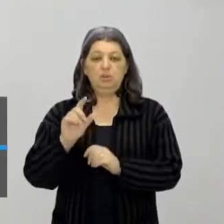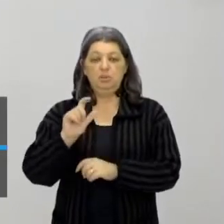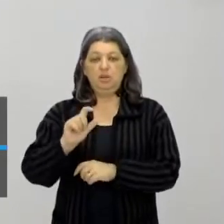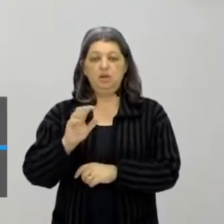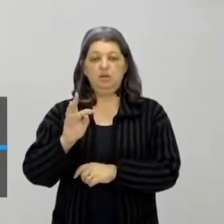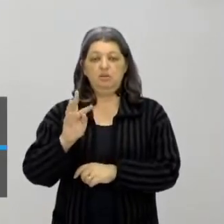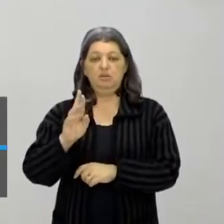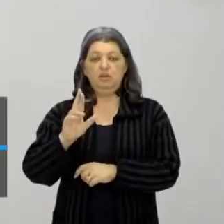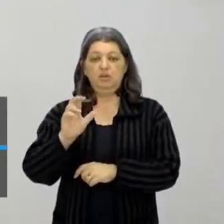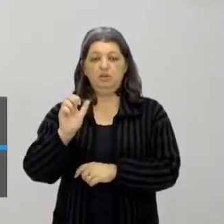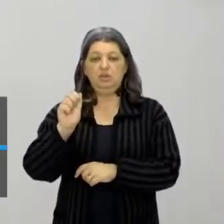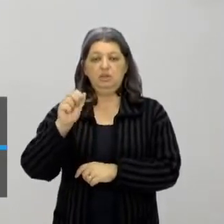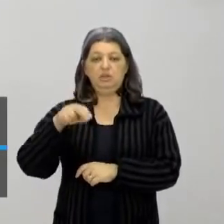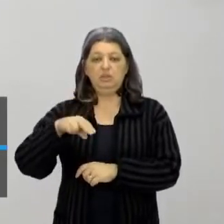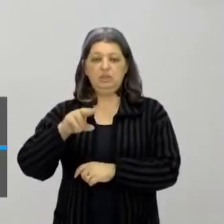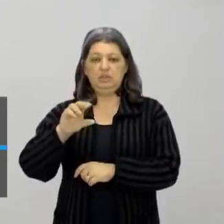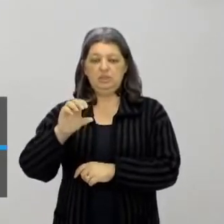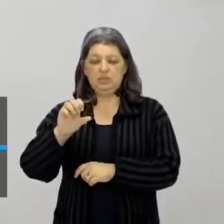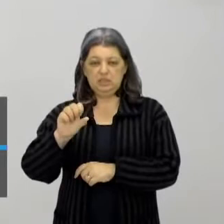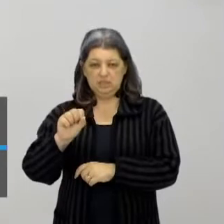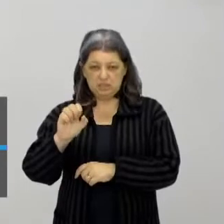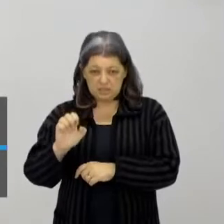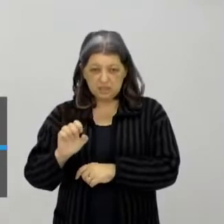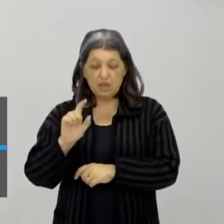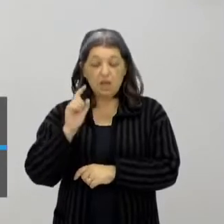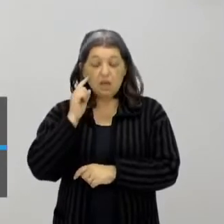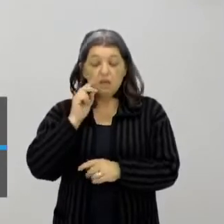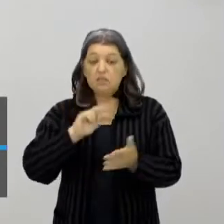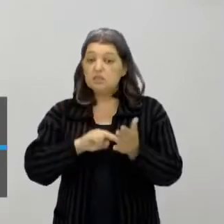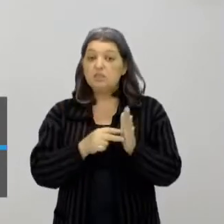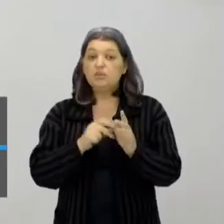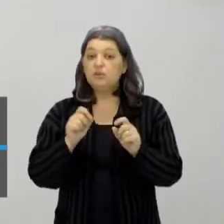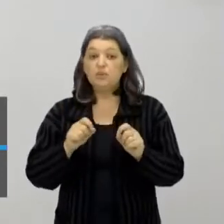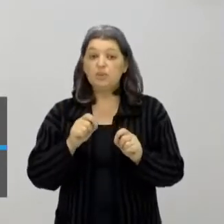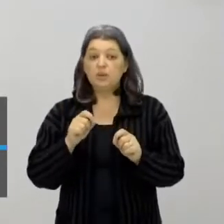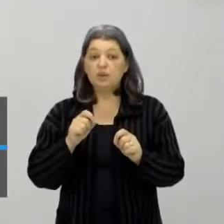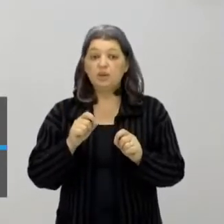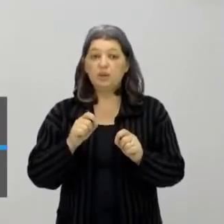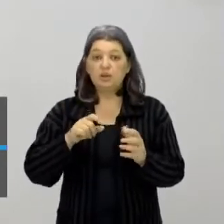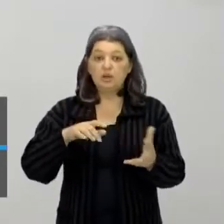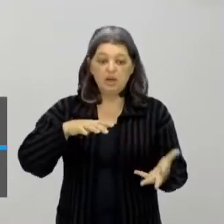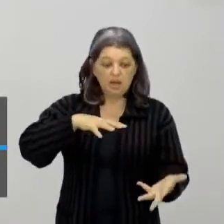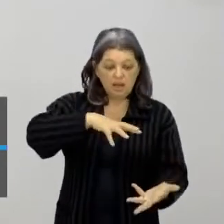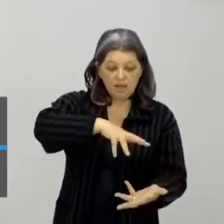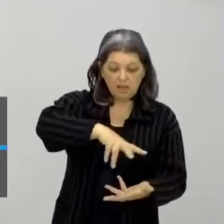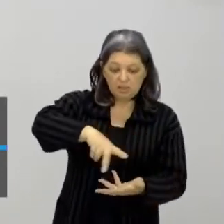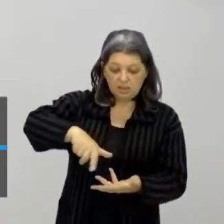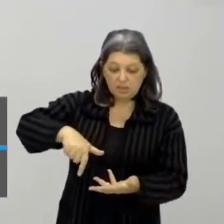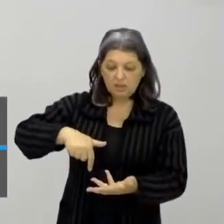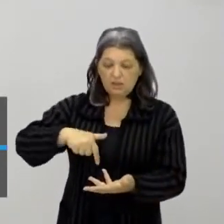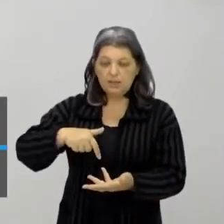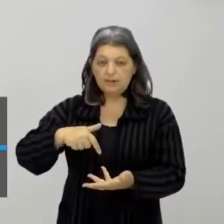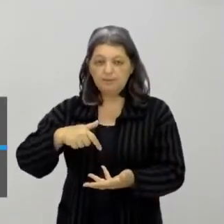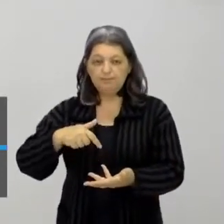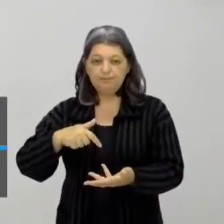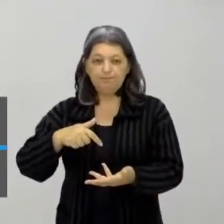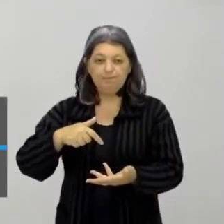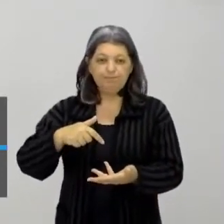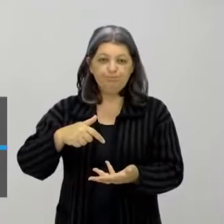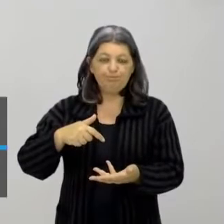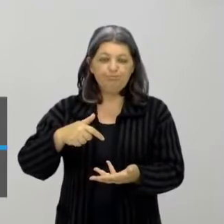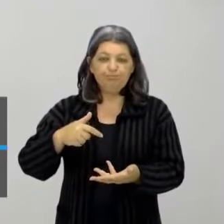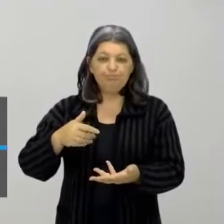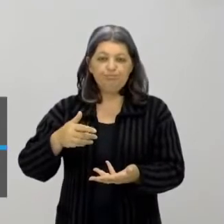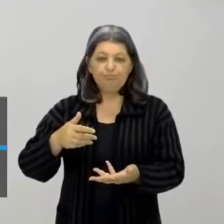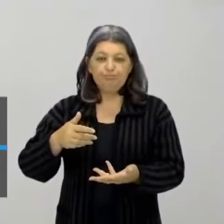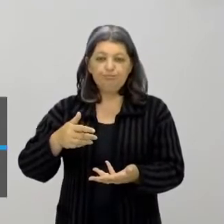a Terra pensando, a Terra meditando, a Terra ali num estado meio